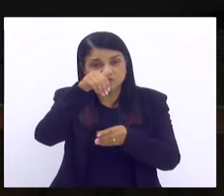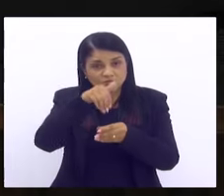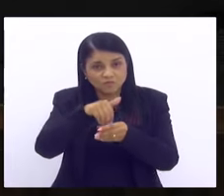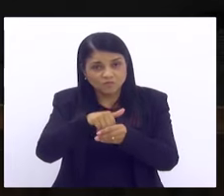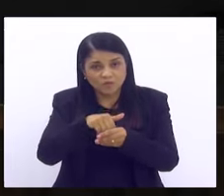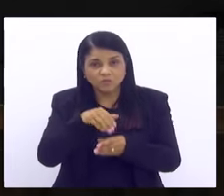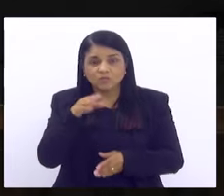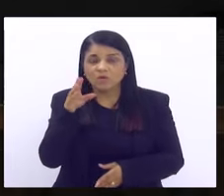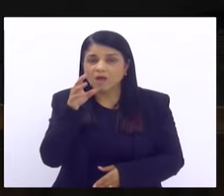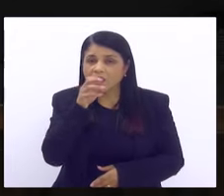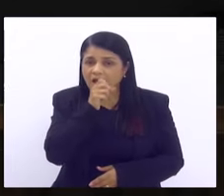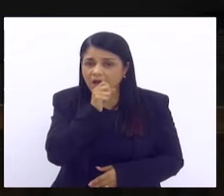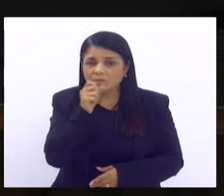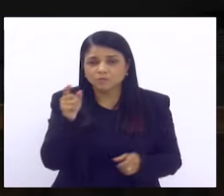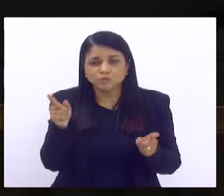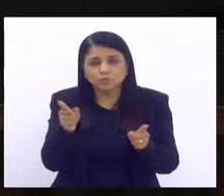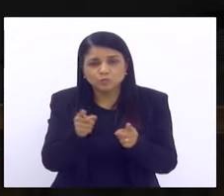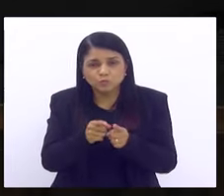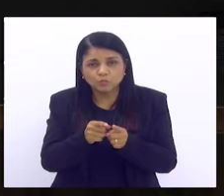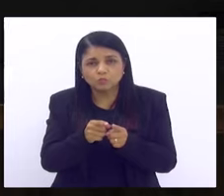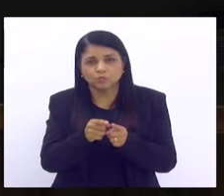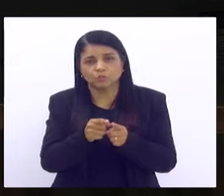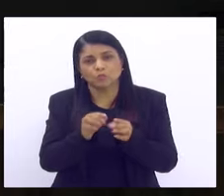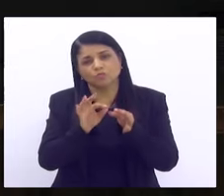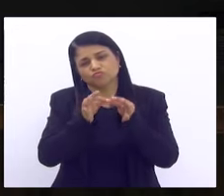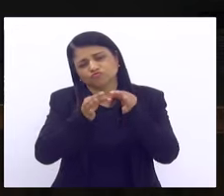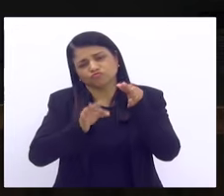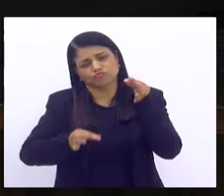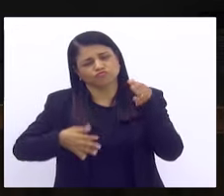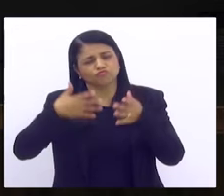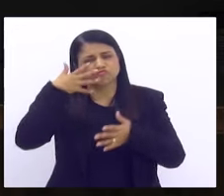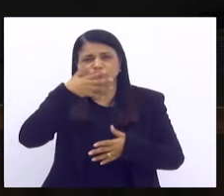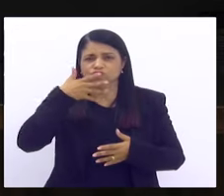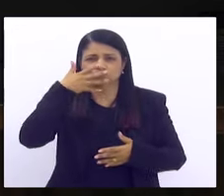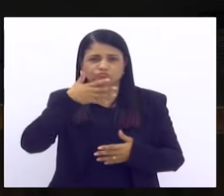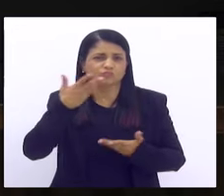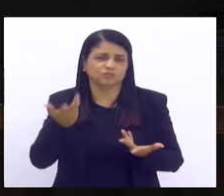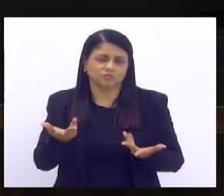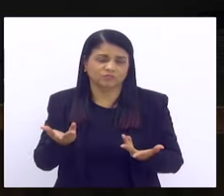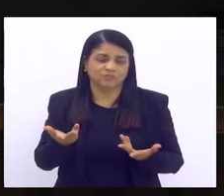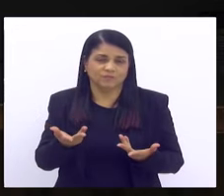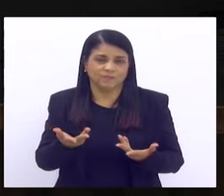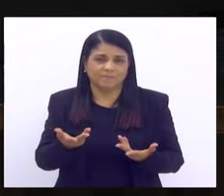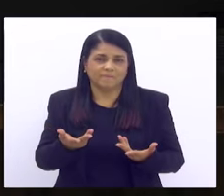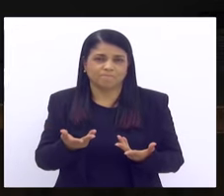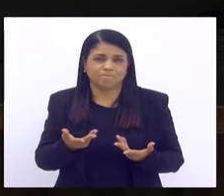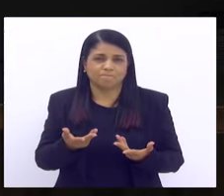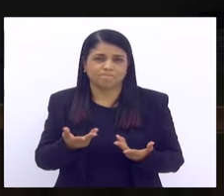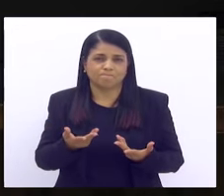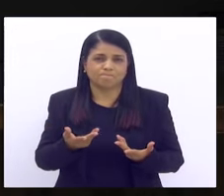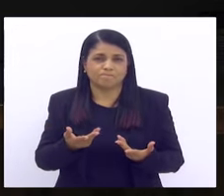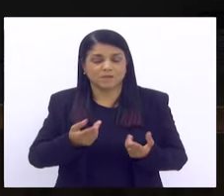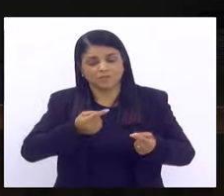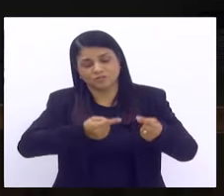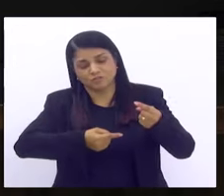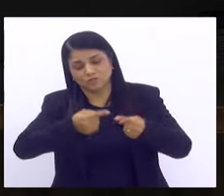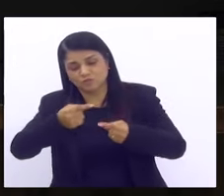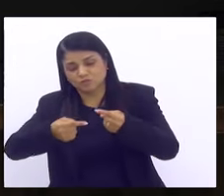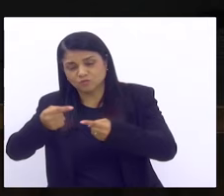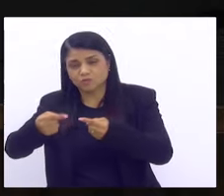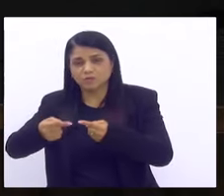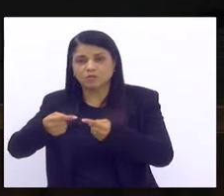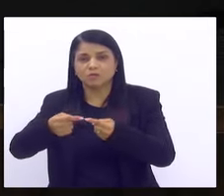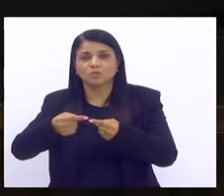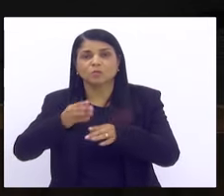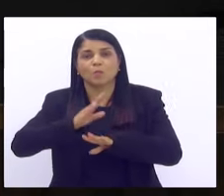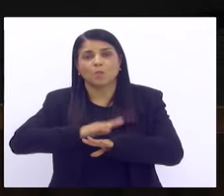de voto pequenas e curtas, e não um discurso, porque senão a gente começa a abrir discussão na declaração de